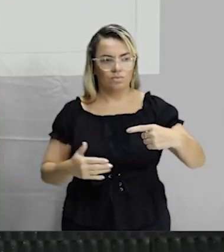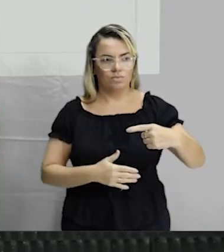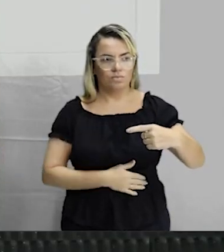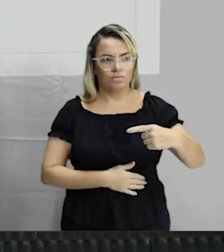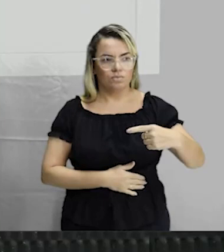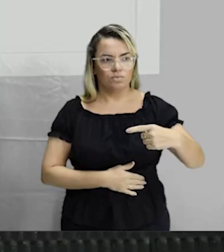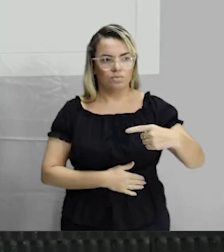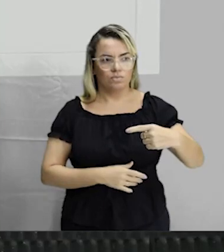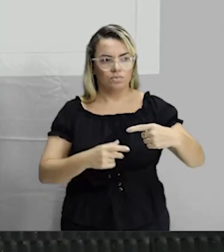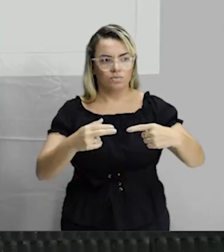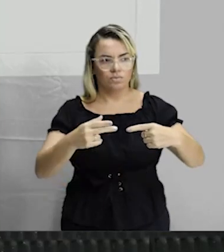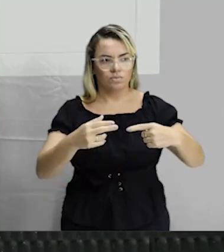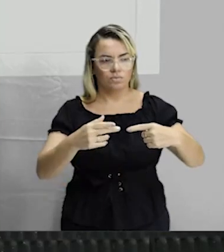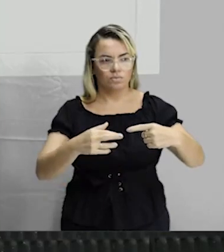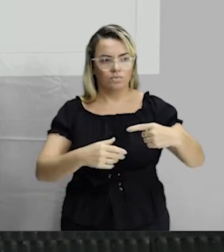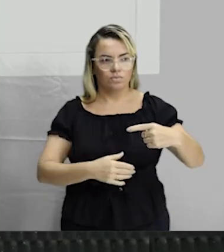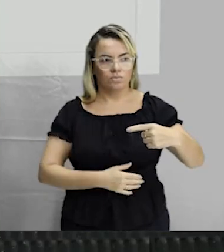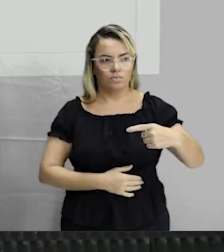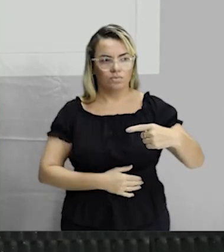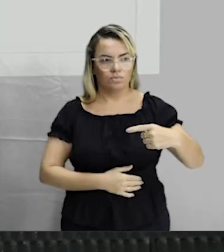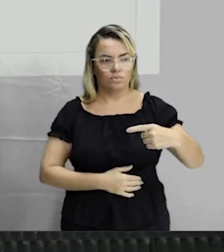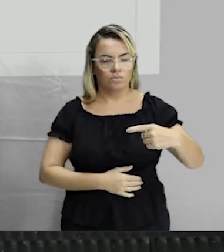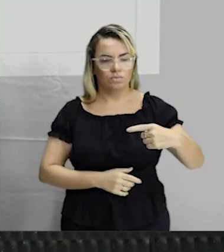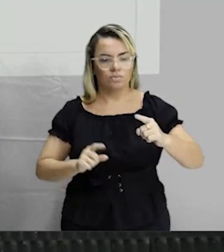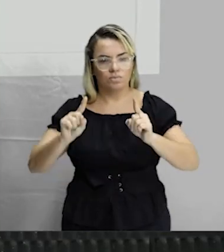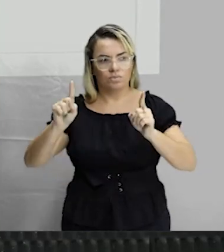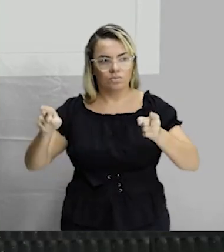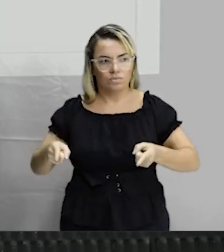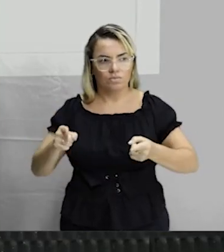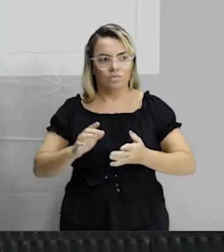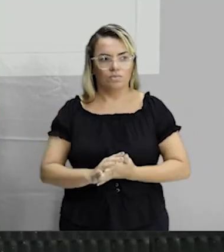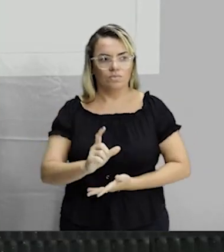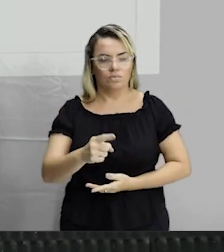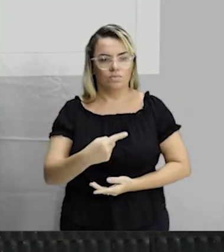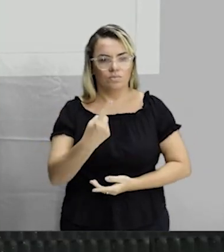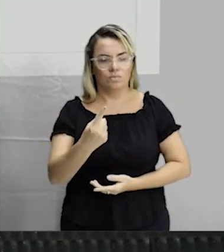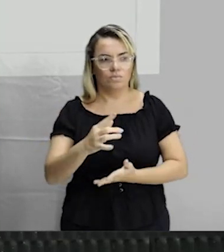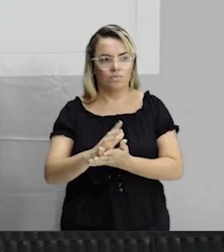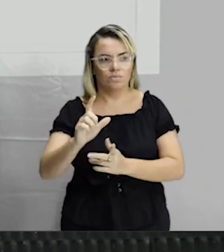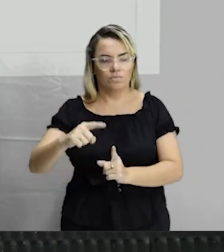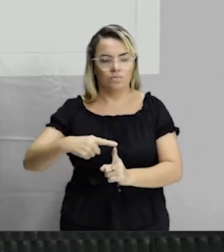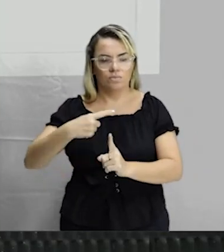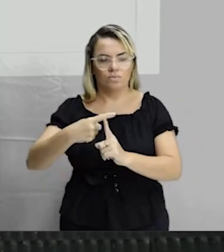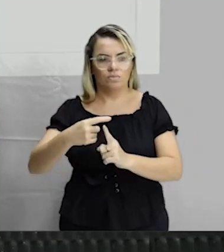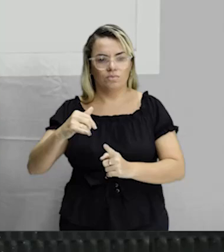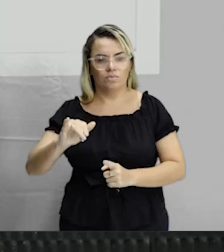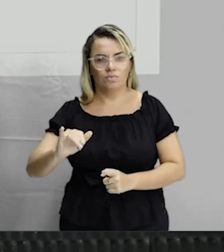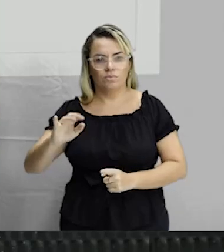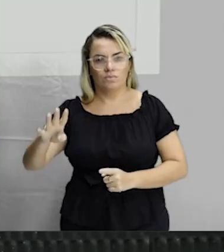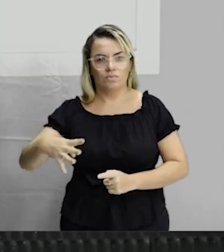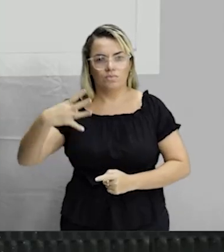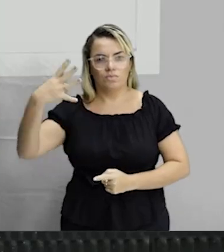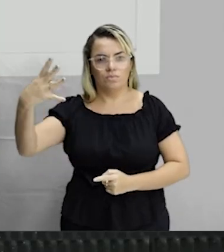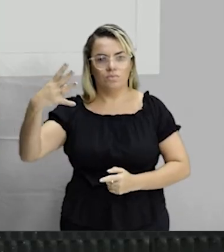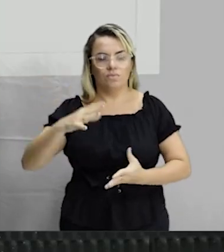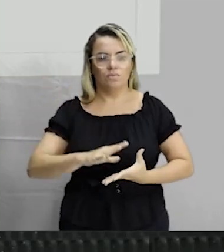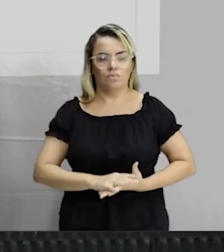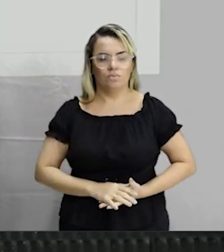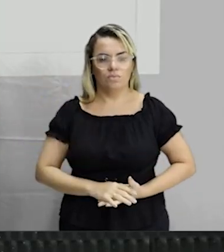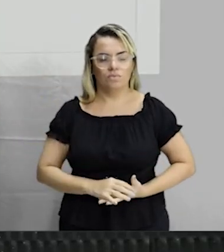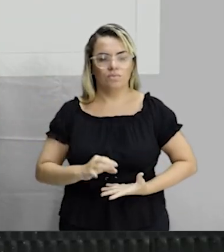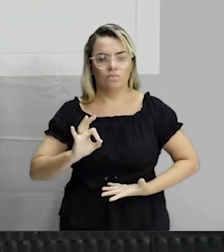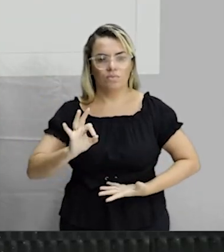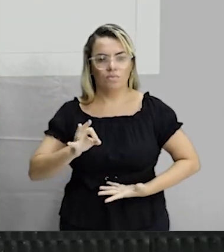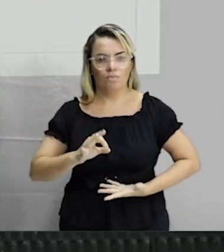Isso aqui vai ser igual a 1 mais I sobre 4.